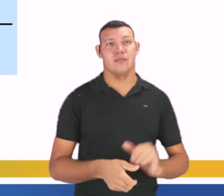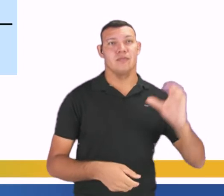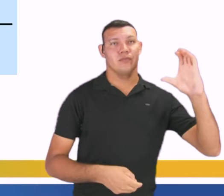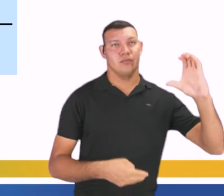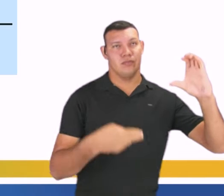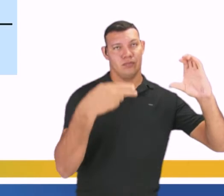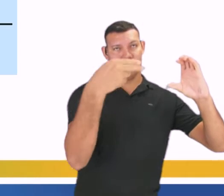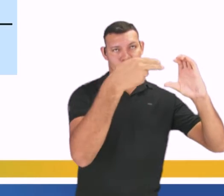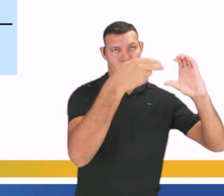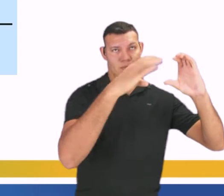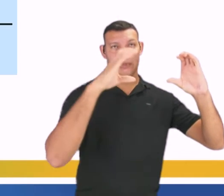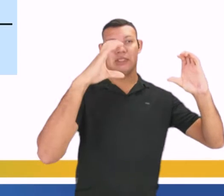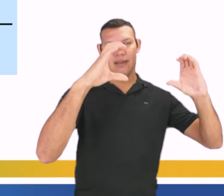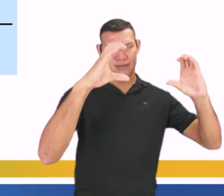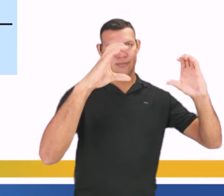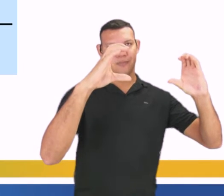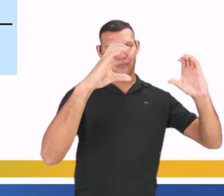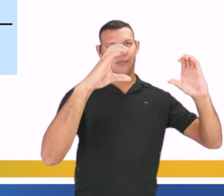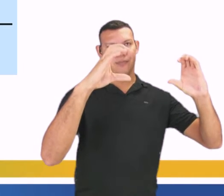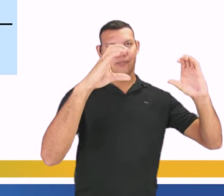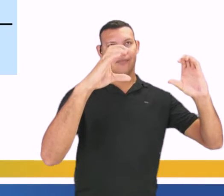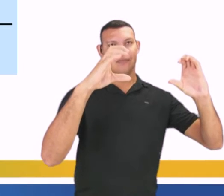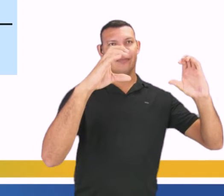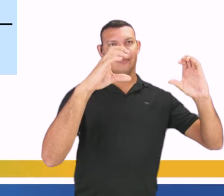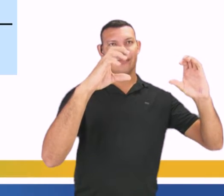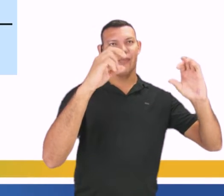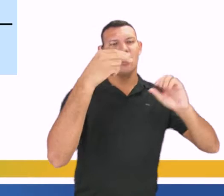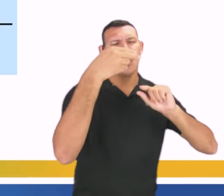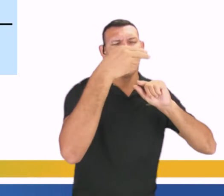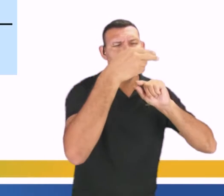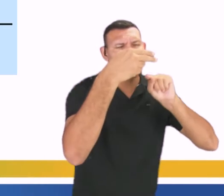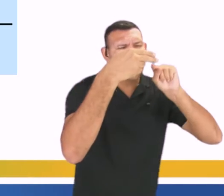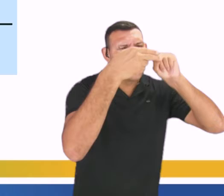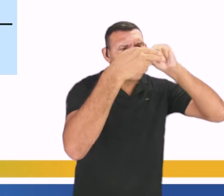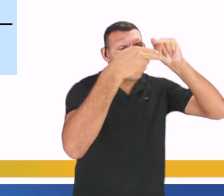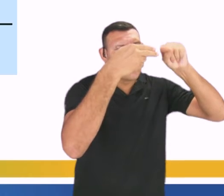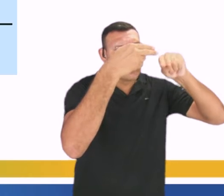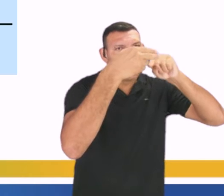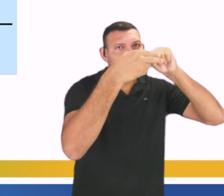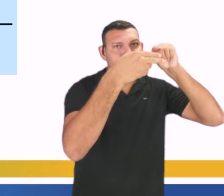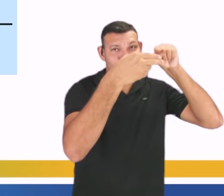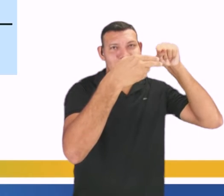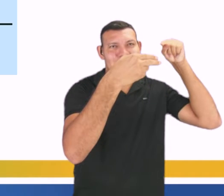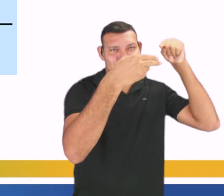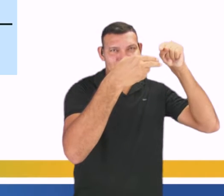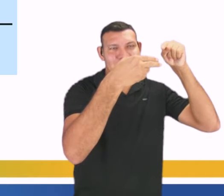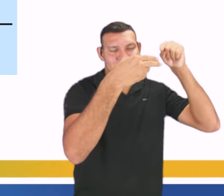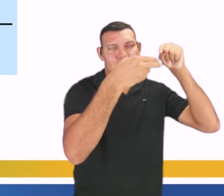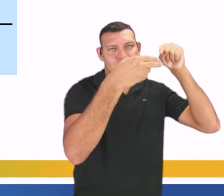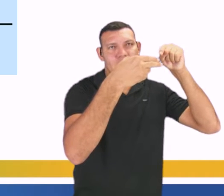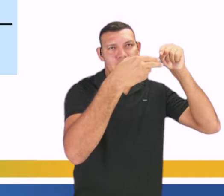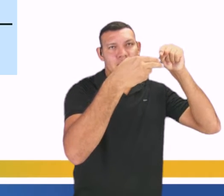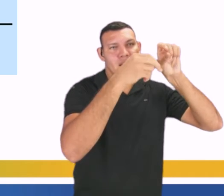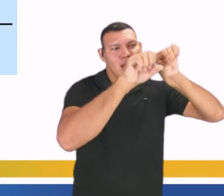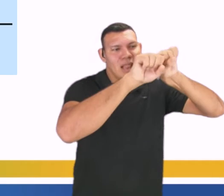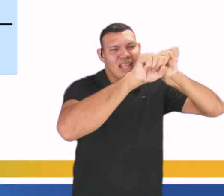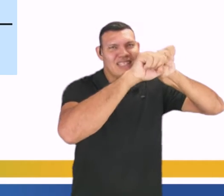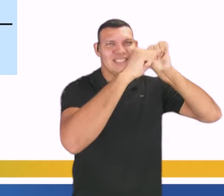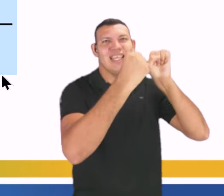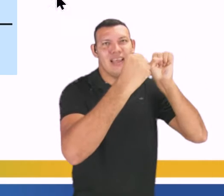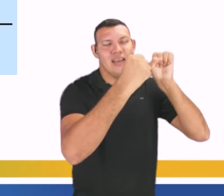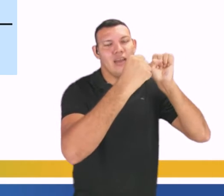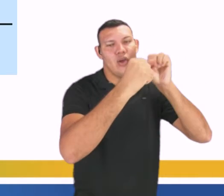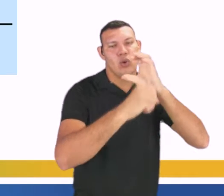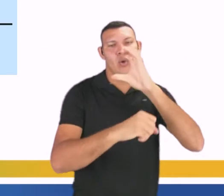percebe, existe uma cadeia, uma molécula aqui, que tem uma insaturação, ela é quebrada e vai